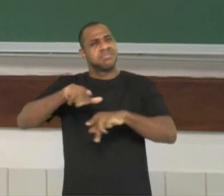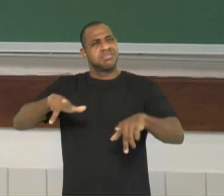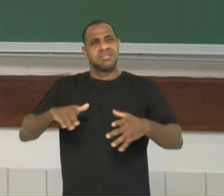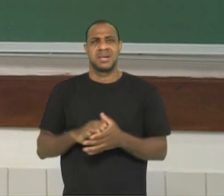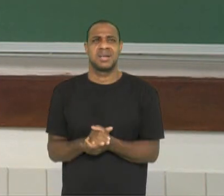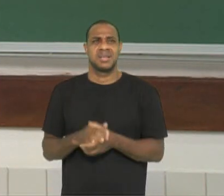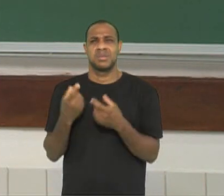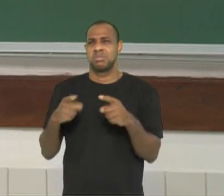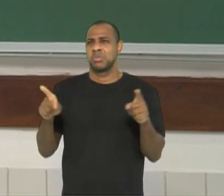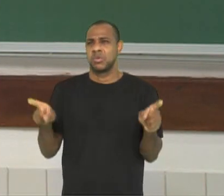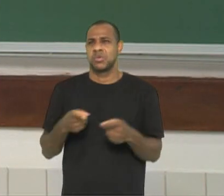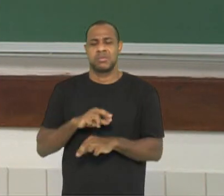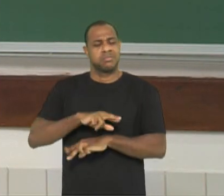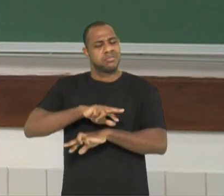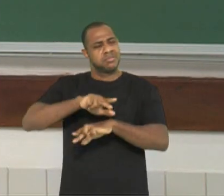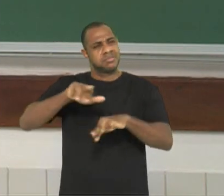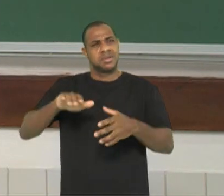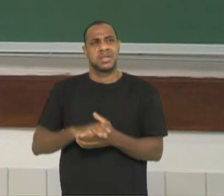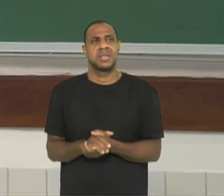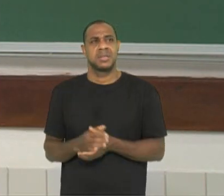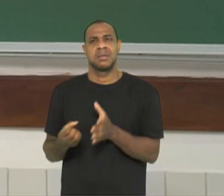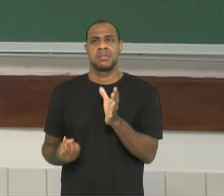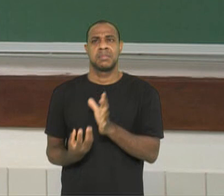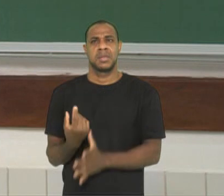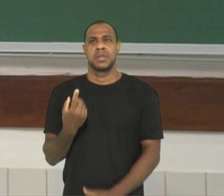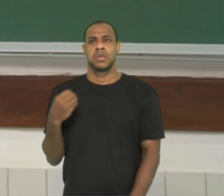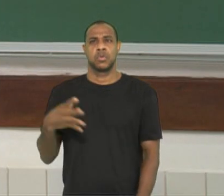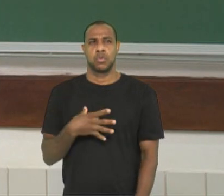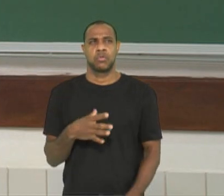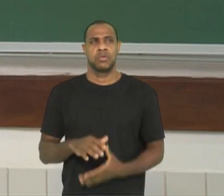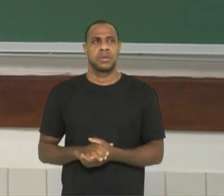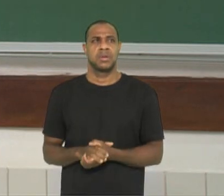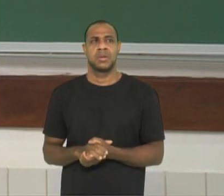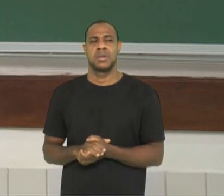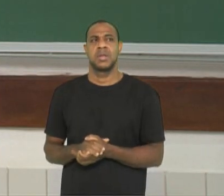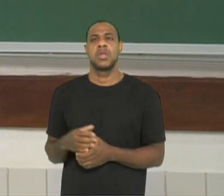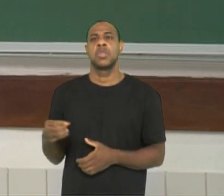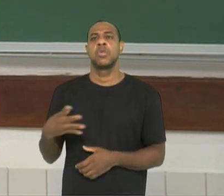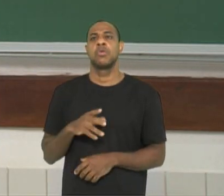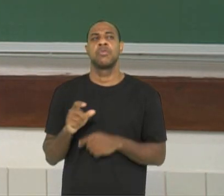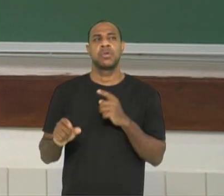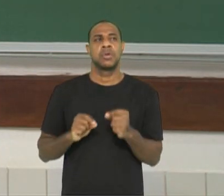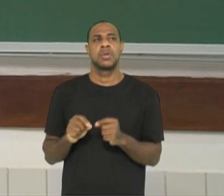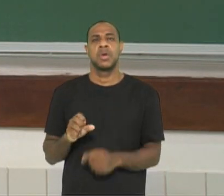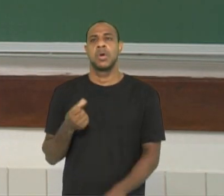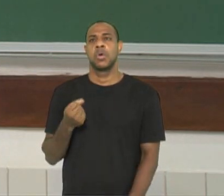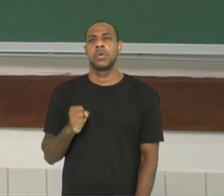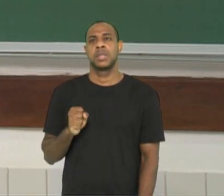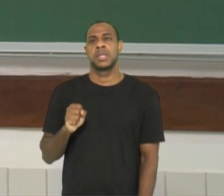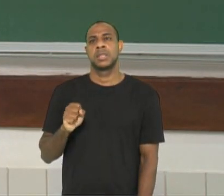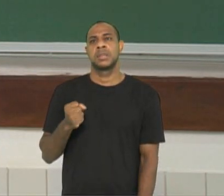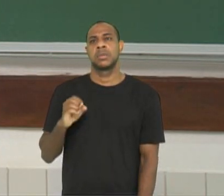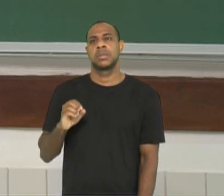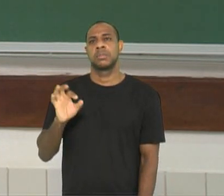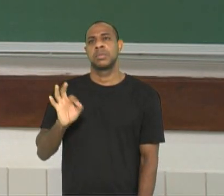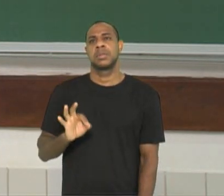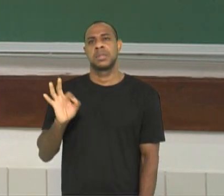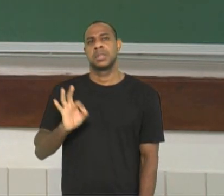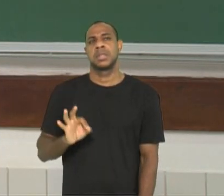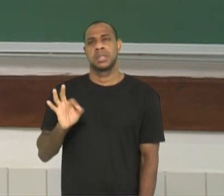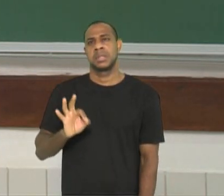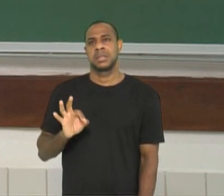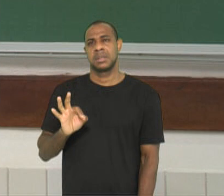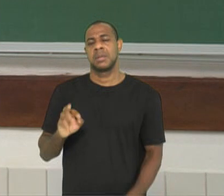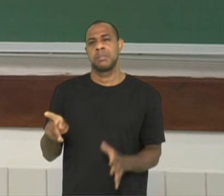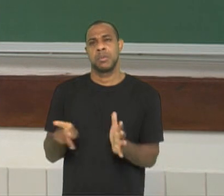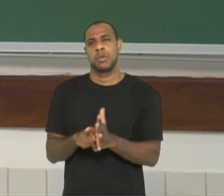panela e dado um produto novo. E mais uma coisa, produto novo, praticamente 80% da cultura